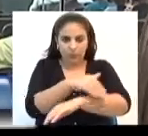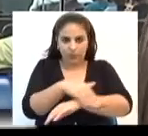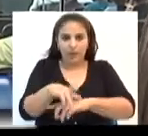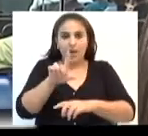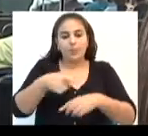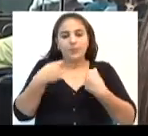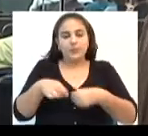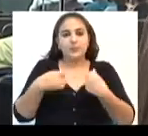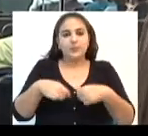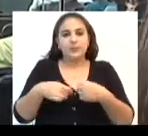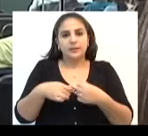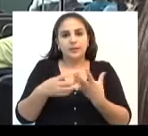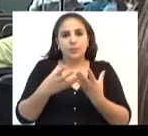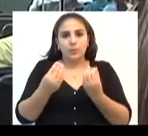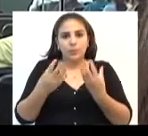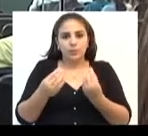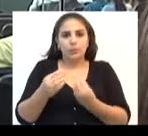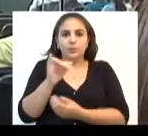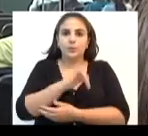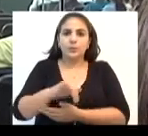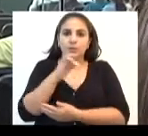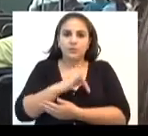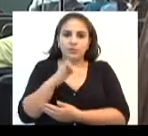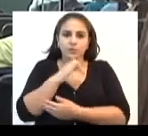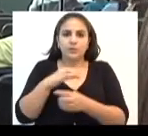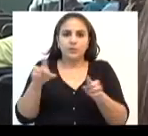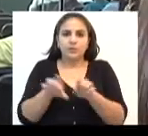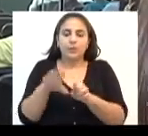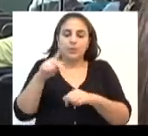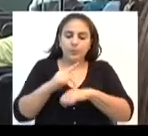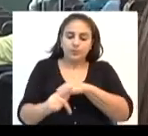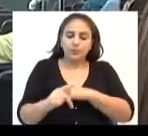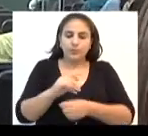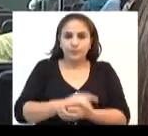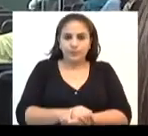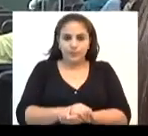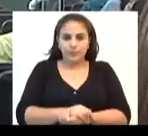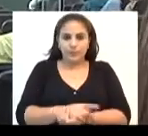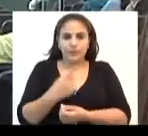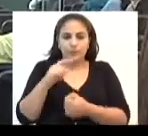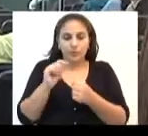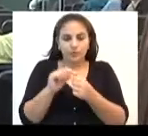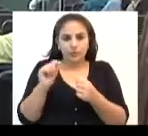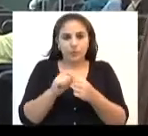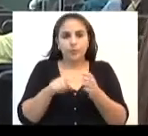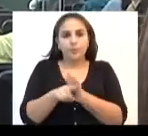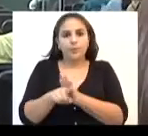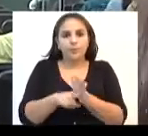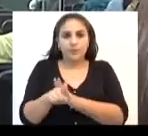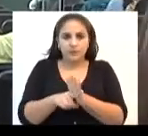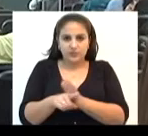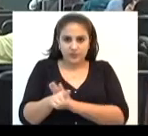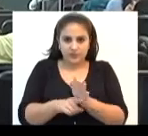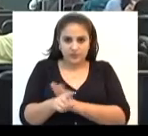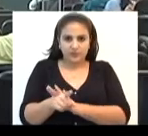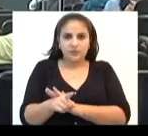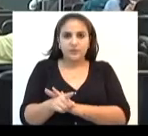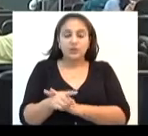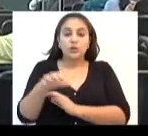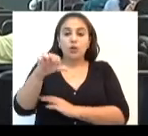extrema necessidade e urgência para Passo Fundo. Isso já foi realizado uma pesquisa em 2009,